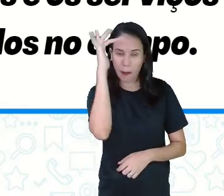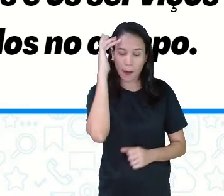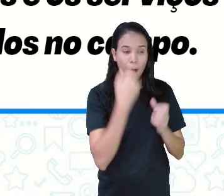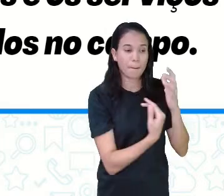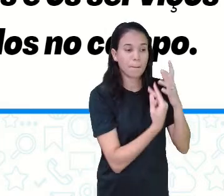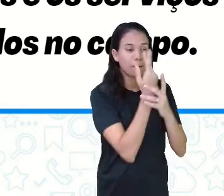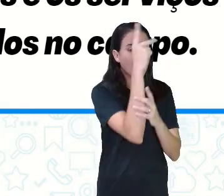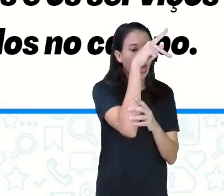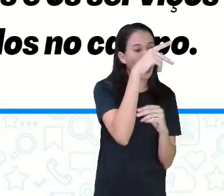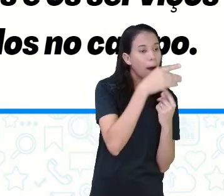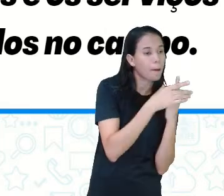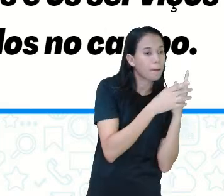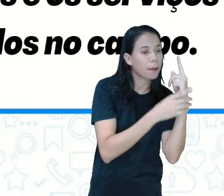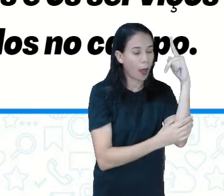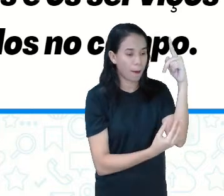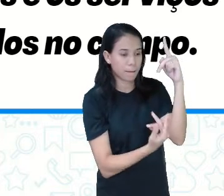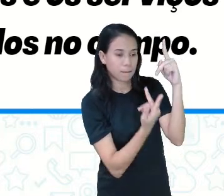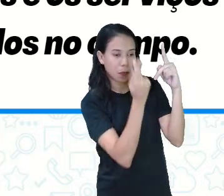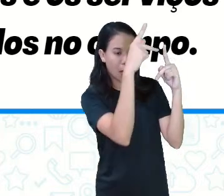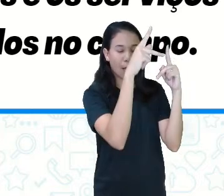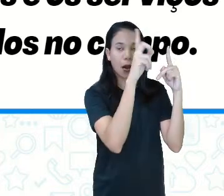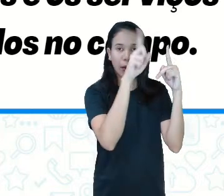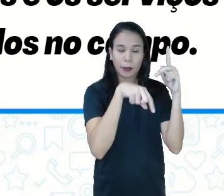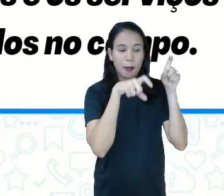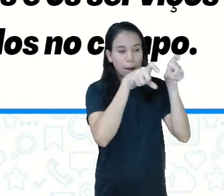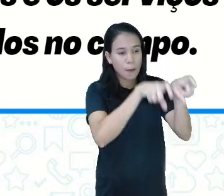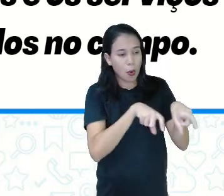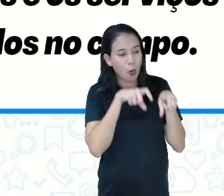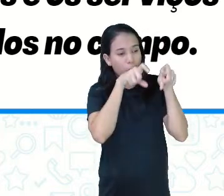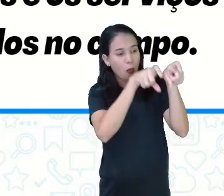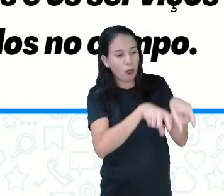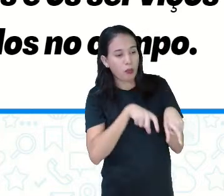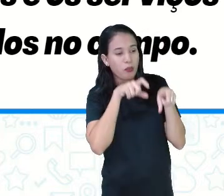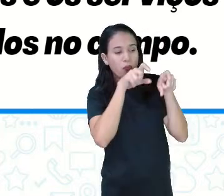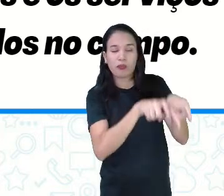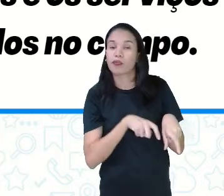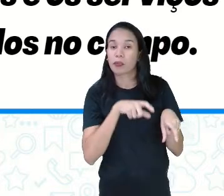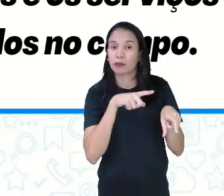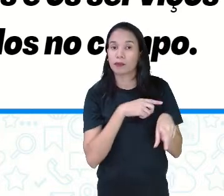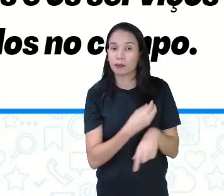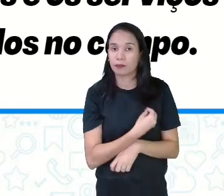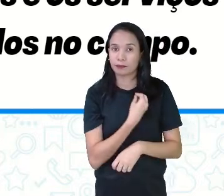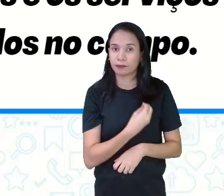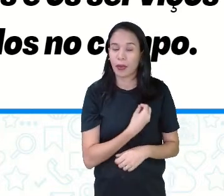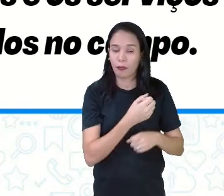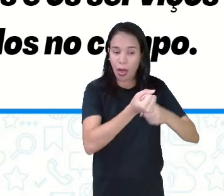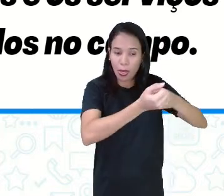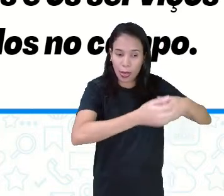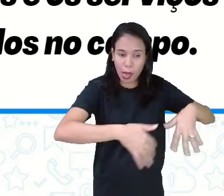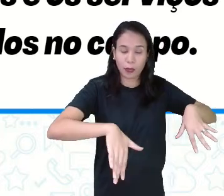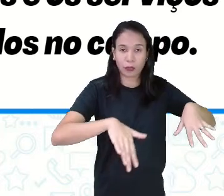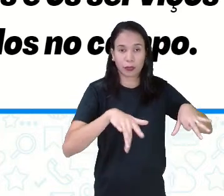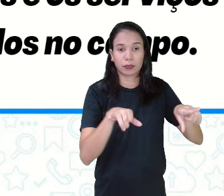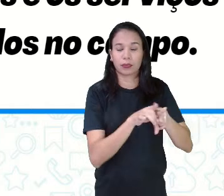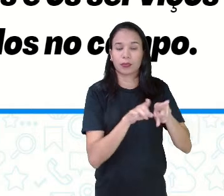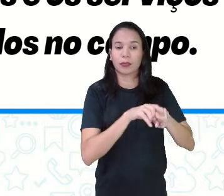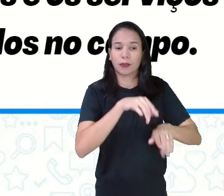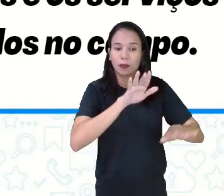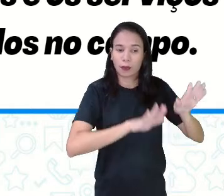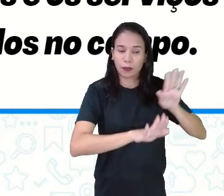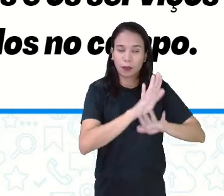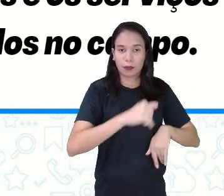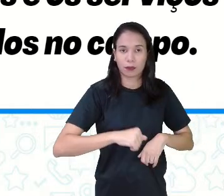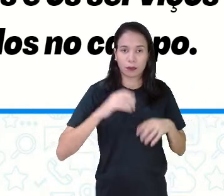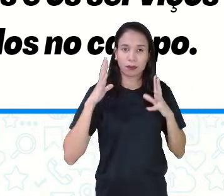né? Produzem agricultura, produzem alimentos lá in natura, e também a pecuária, que é a criação